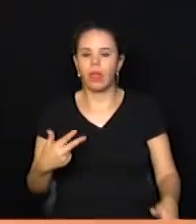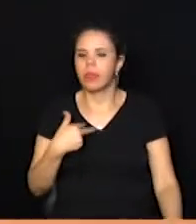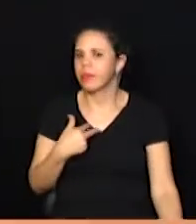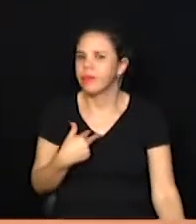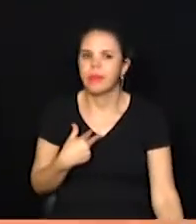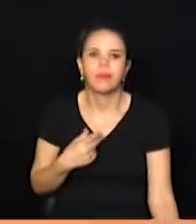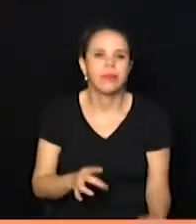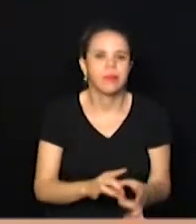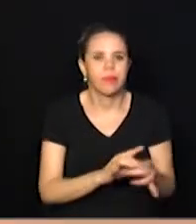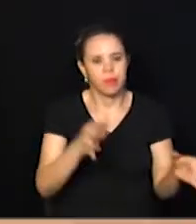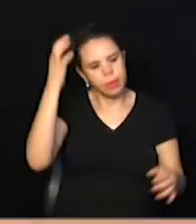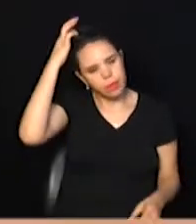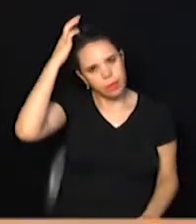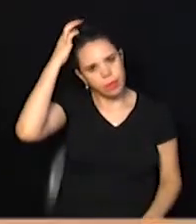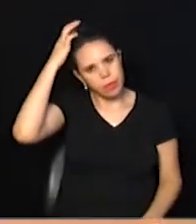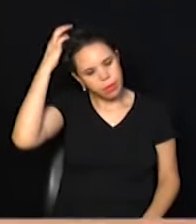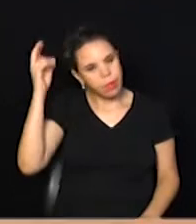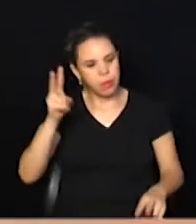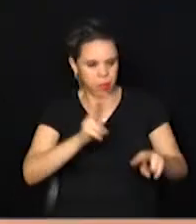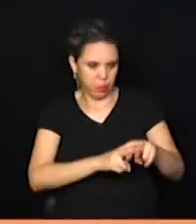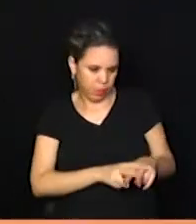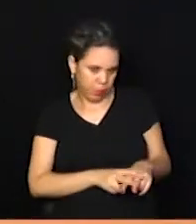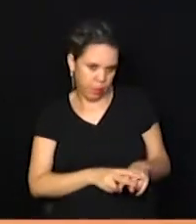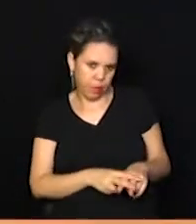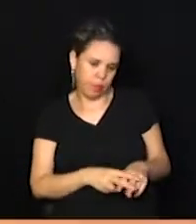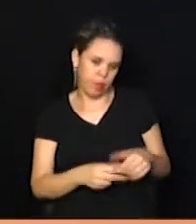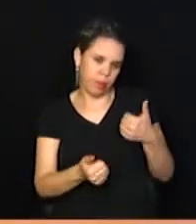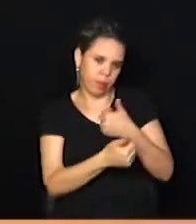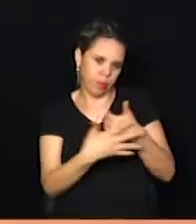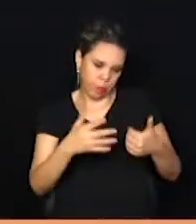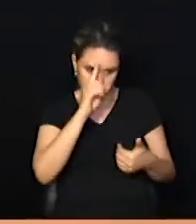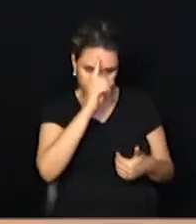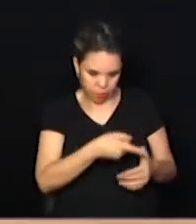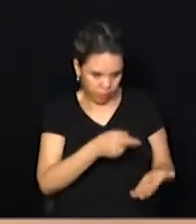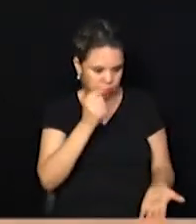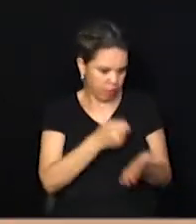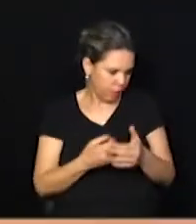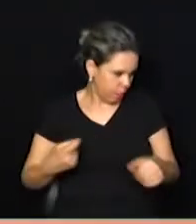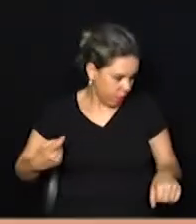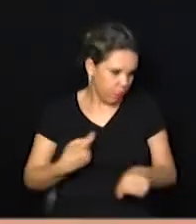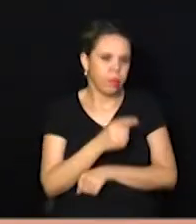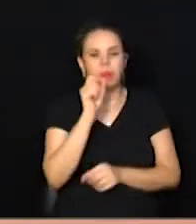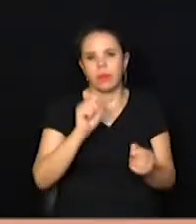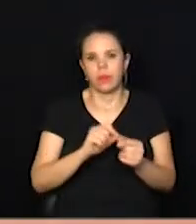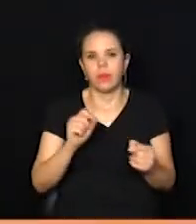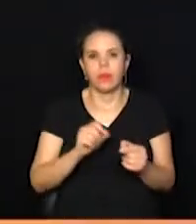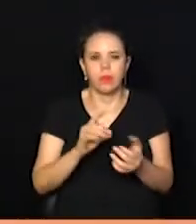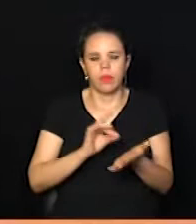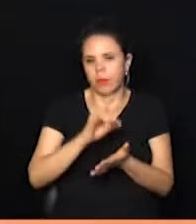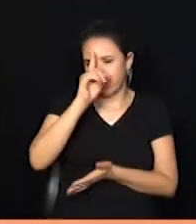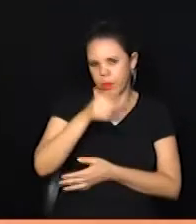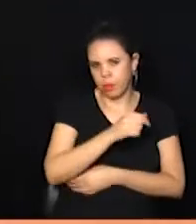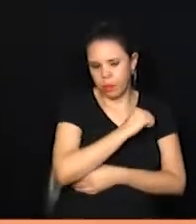deixar com que a punição moral, a descoberta de quem realmente matou o